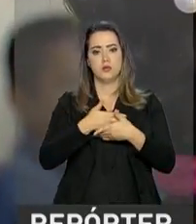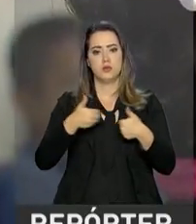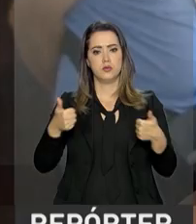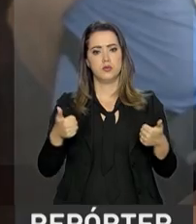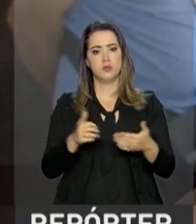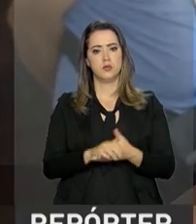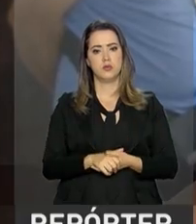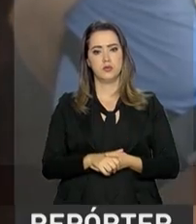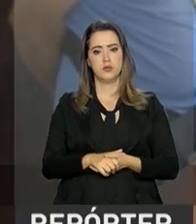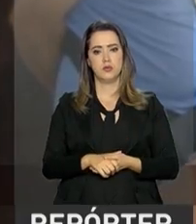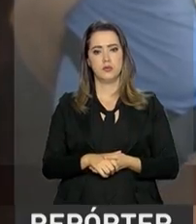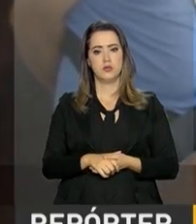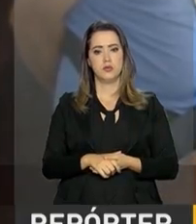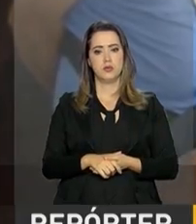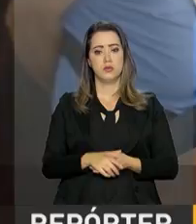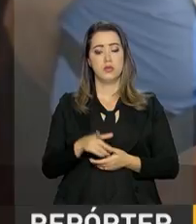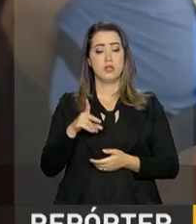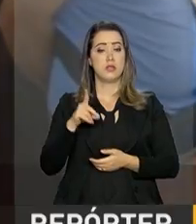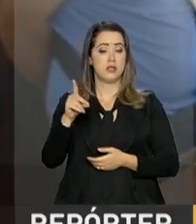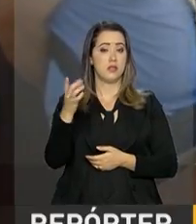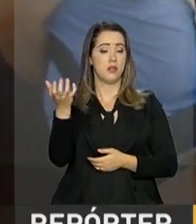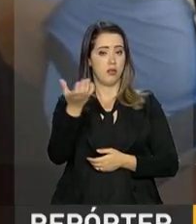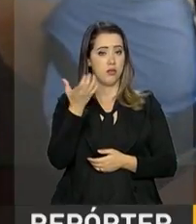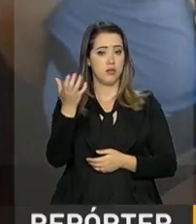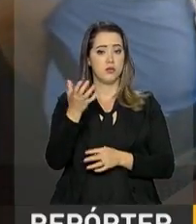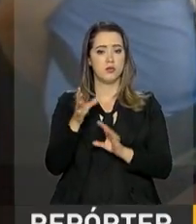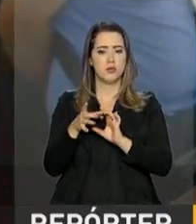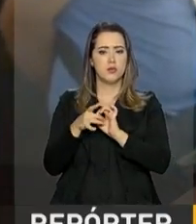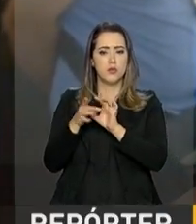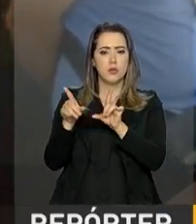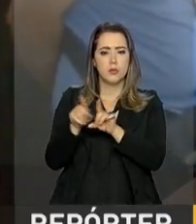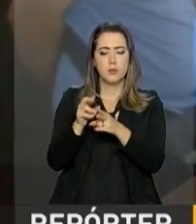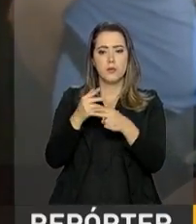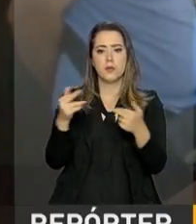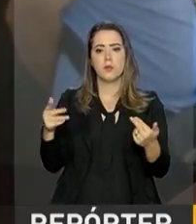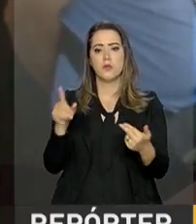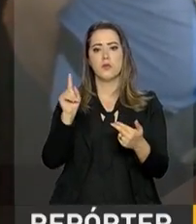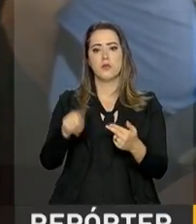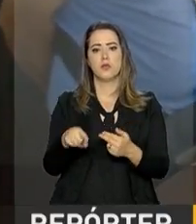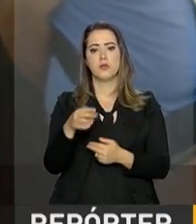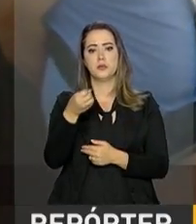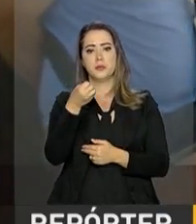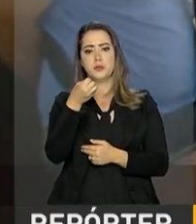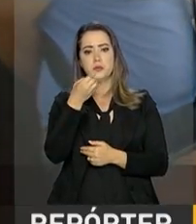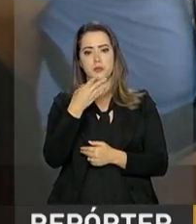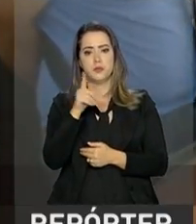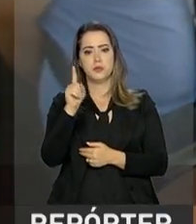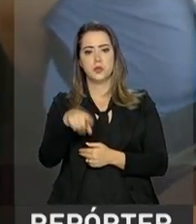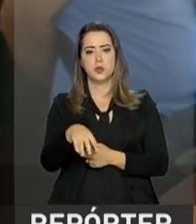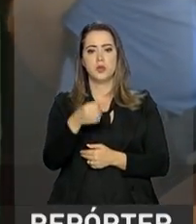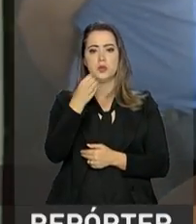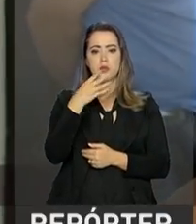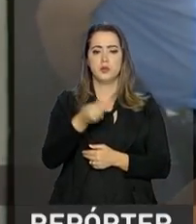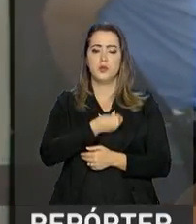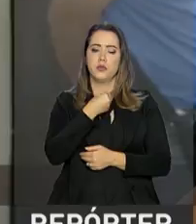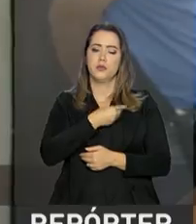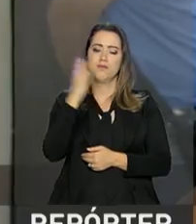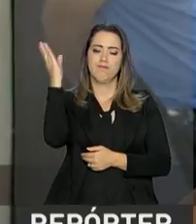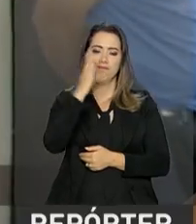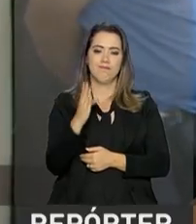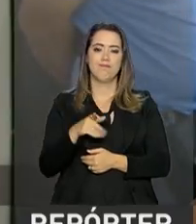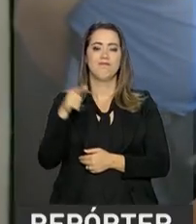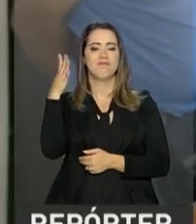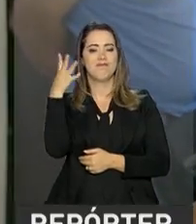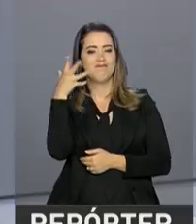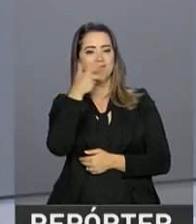melhor filho permite decidir o melhor acordo é muita coisa que assim você não melhora a crise não foi aqui em